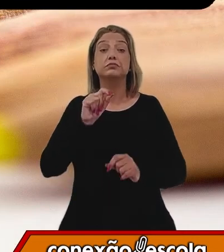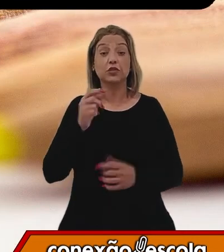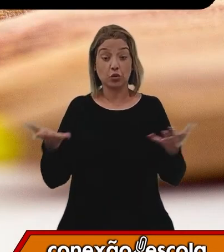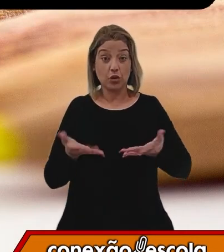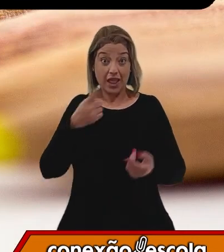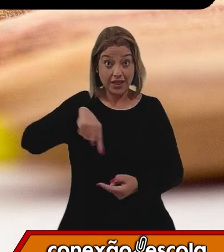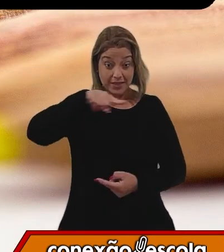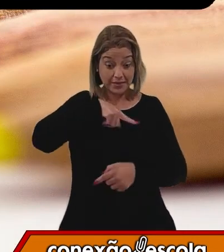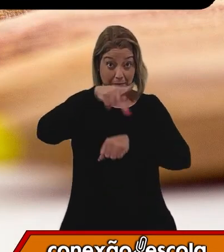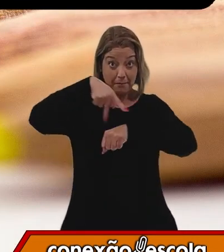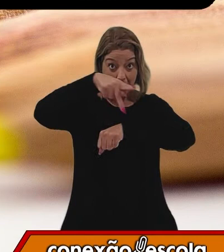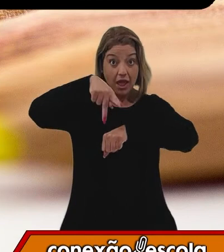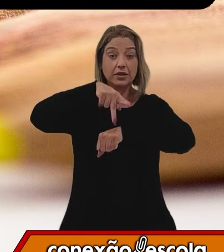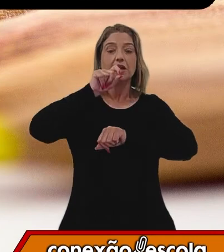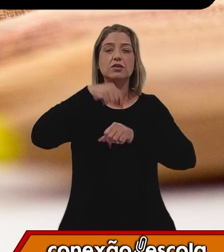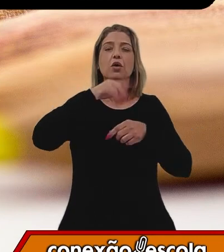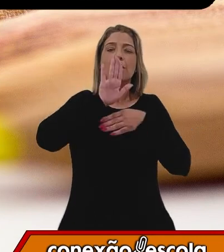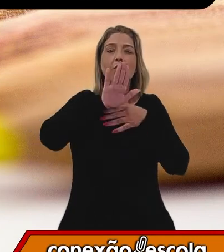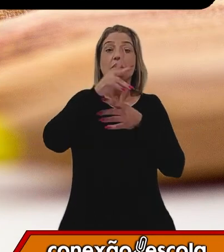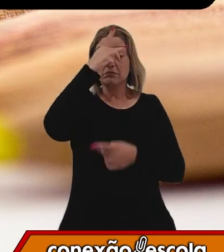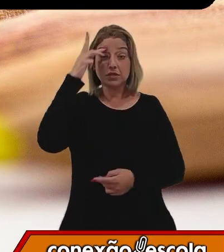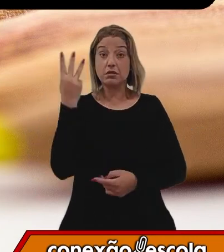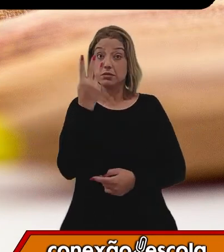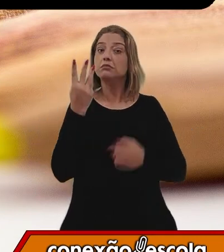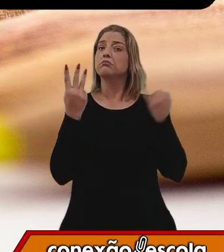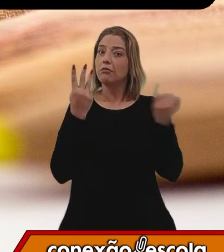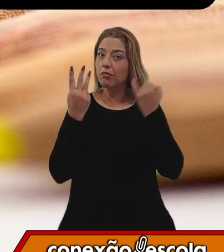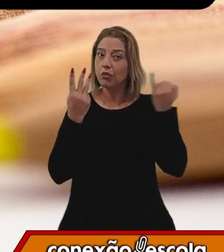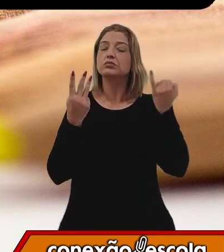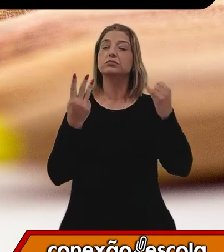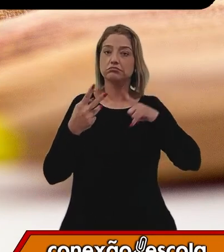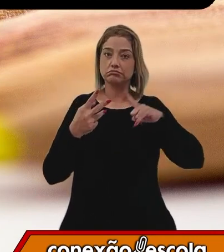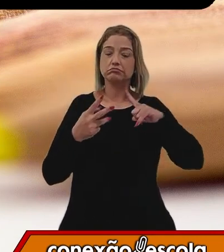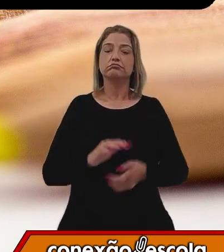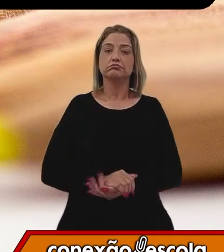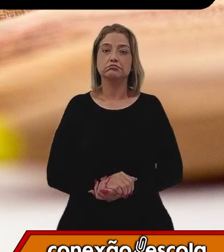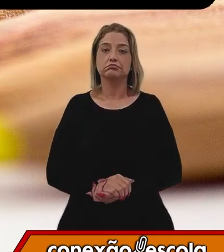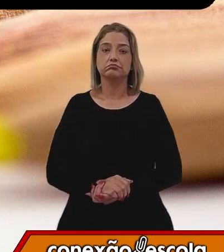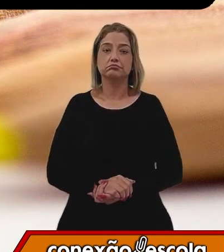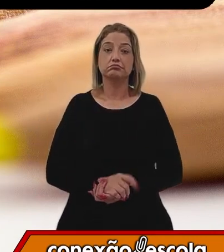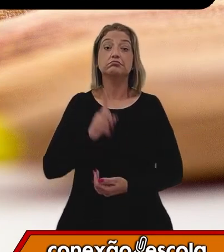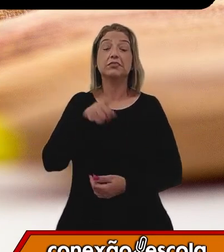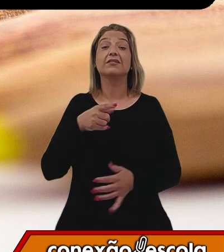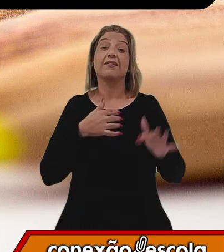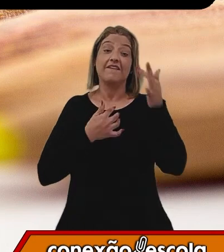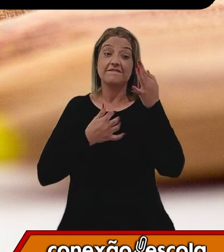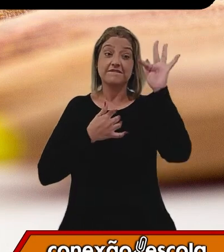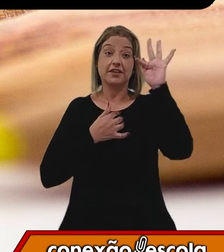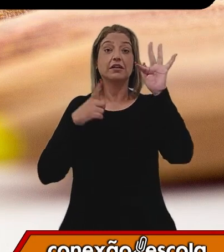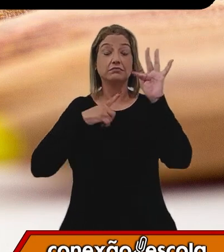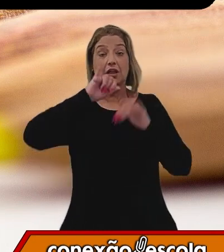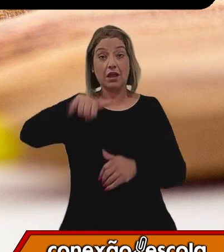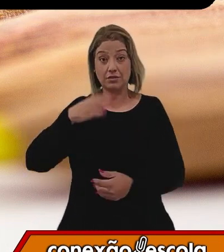nosso país, quero mostrar para vocês 3 pessoas importantes que fazem parte desse poder. A nível federal, temos